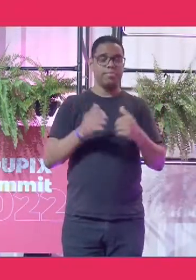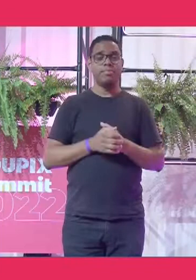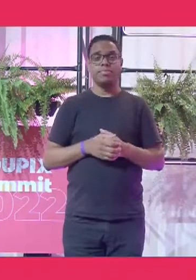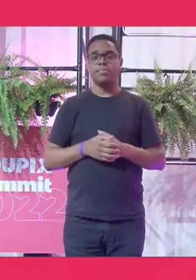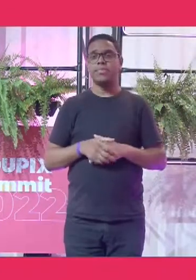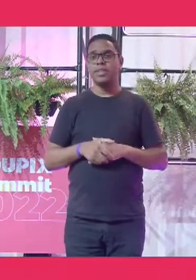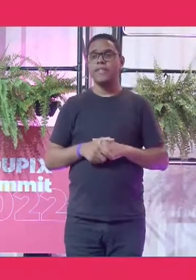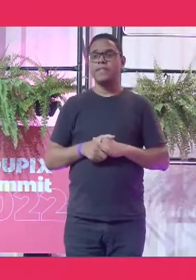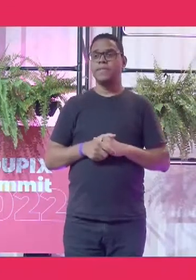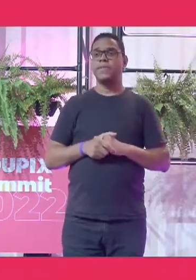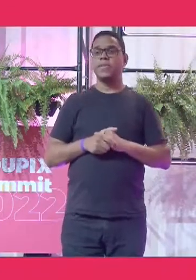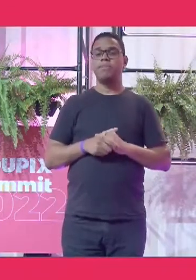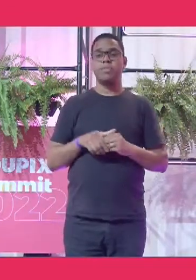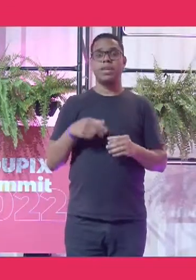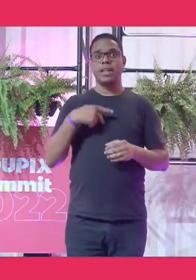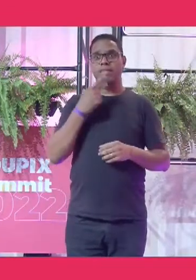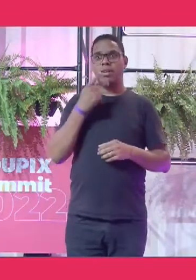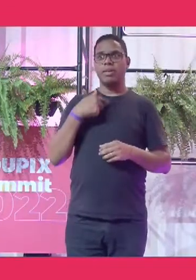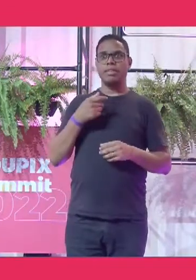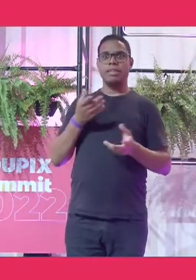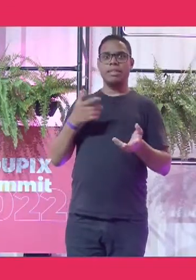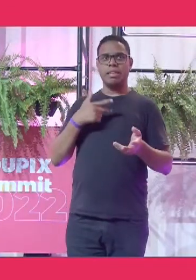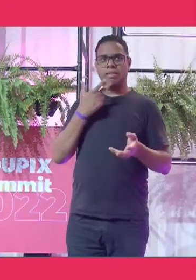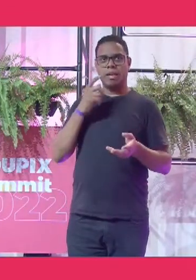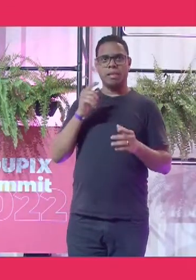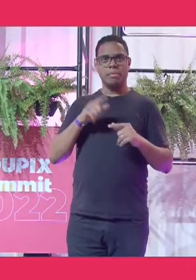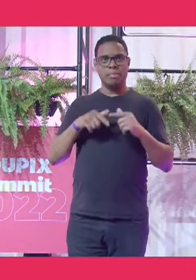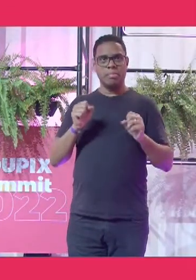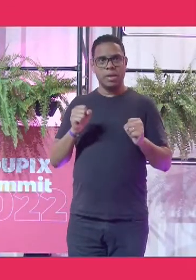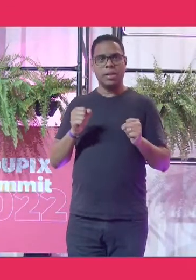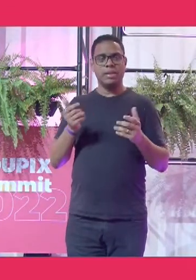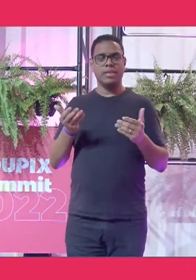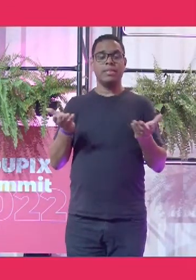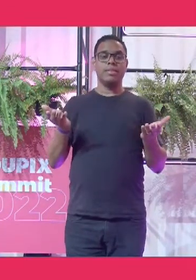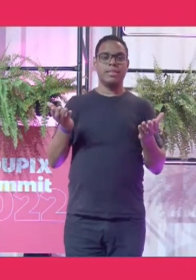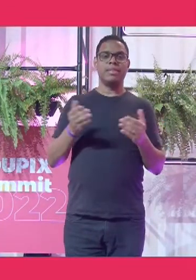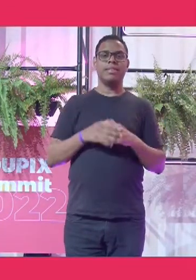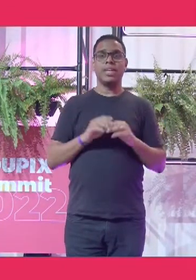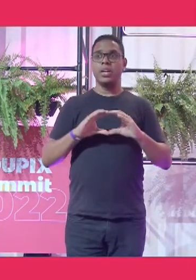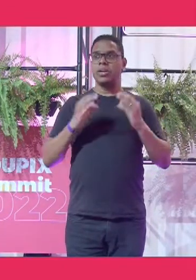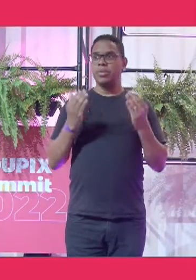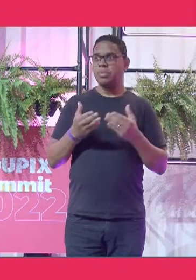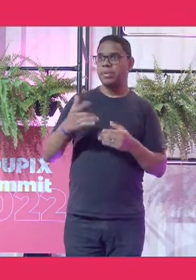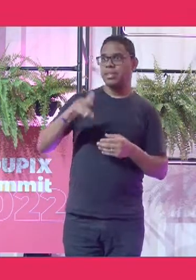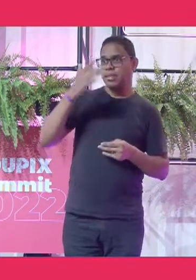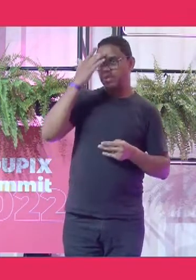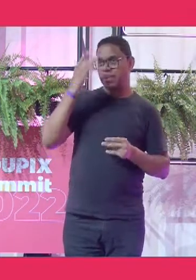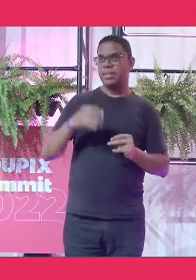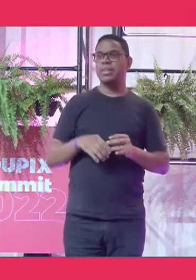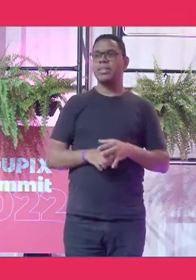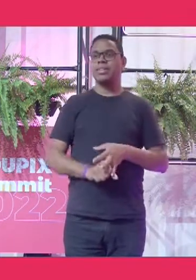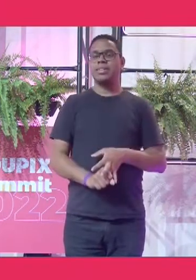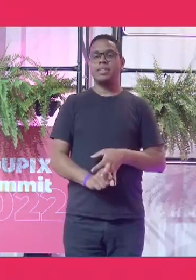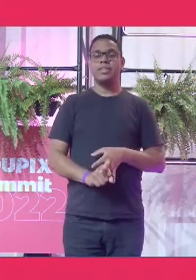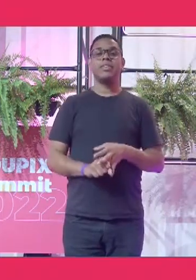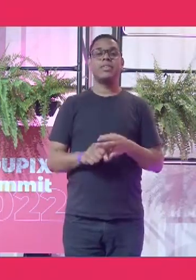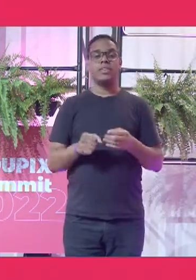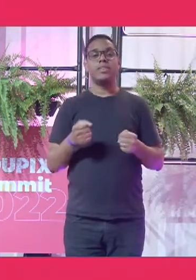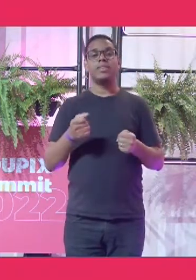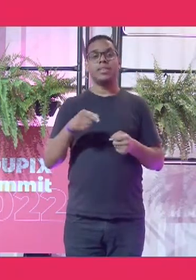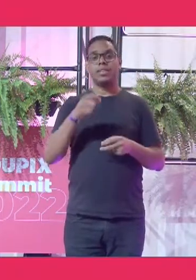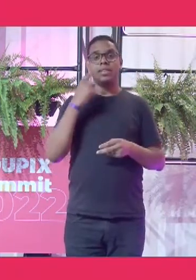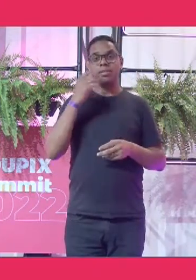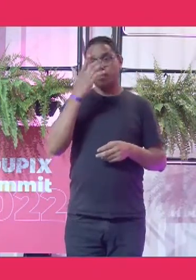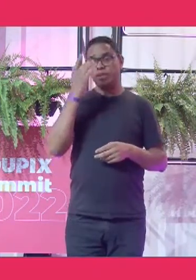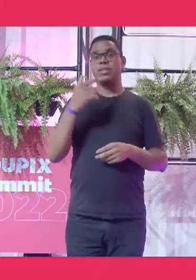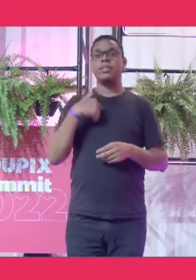Eu amo que ela falou e pensou, tipo, putz, será que eu mandei bem? Gente, eu não sei como lidar com essas pessoas aqui. Não sei se é sério, se é papo de bar, daqui a pouco a